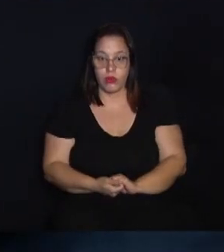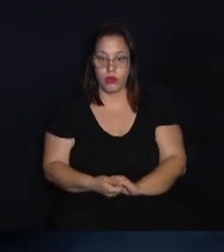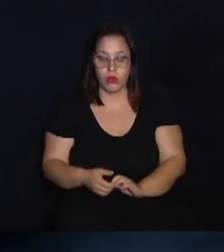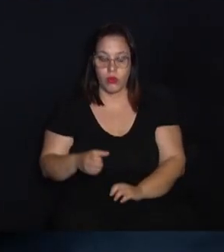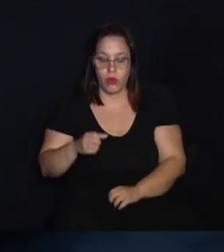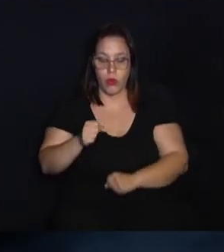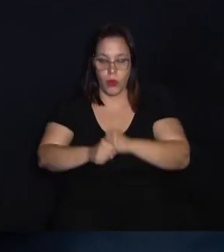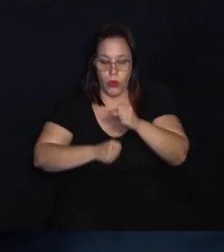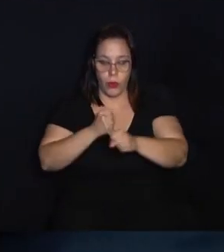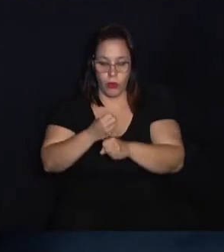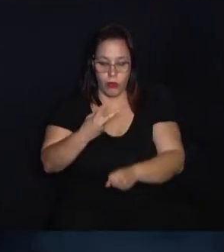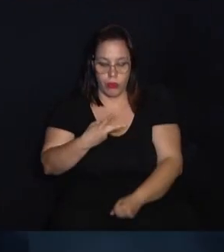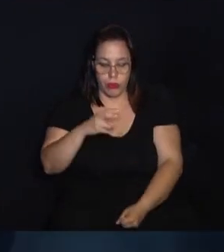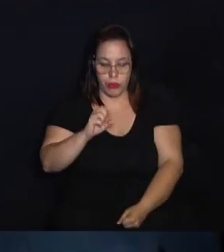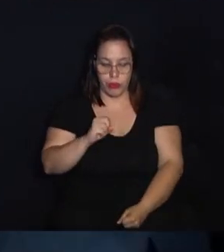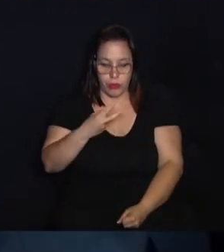biênio